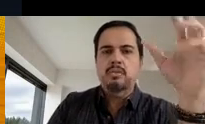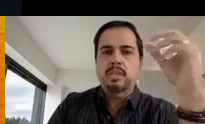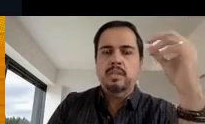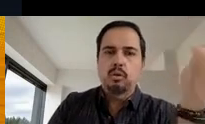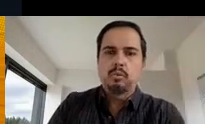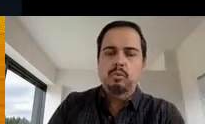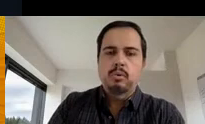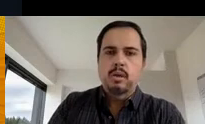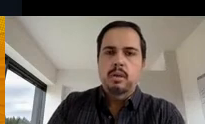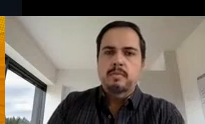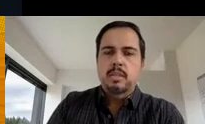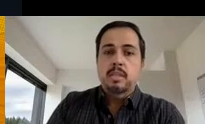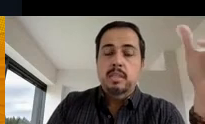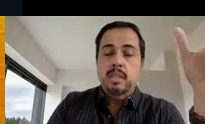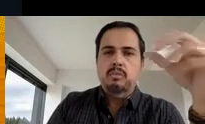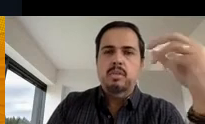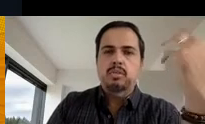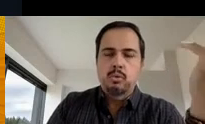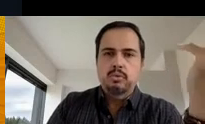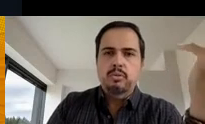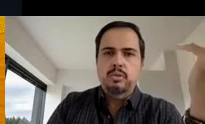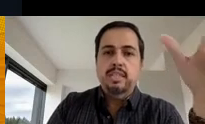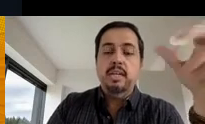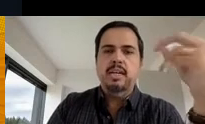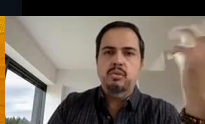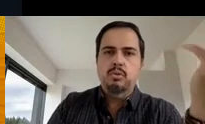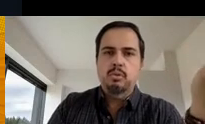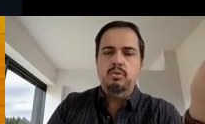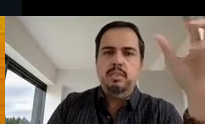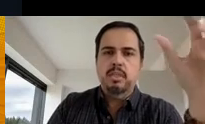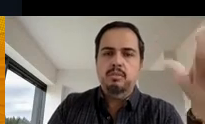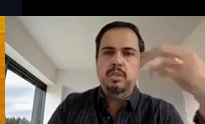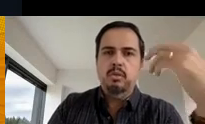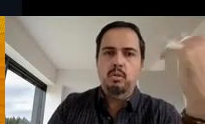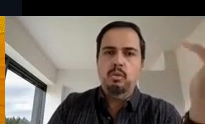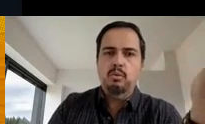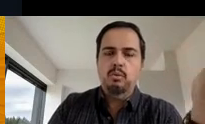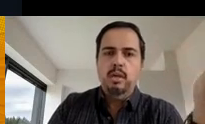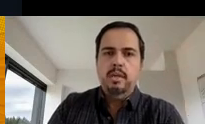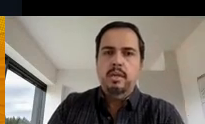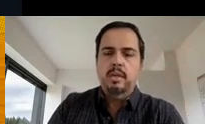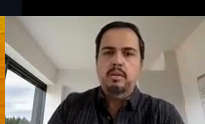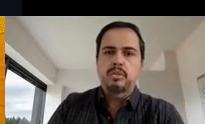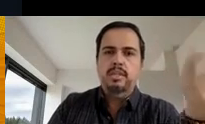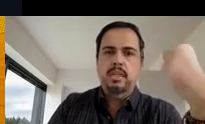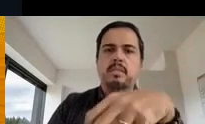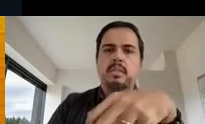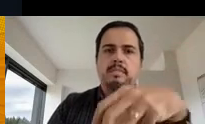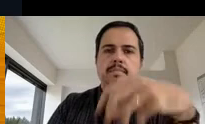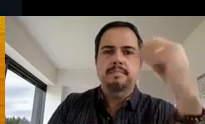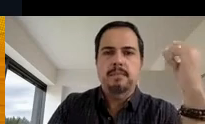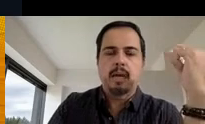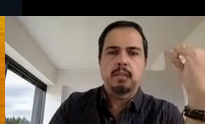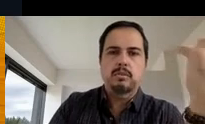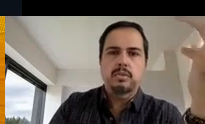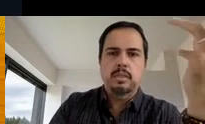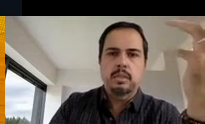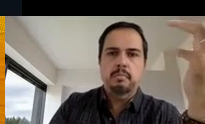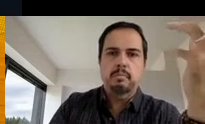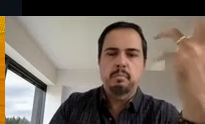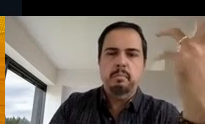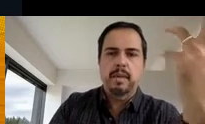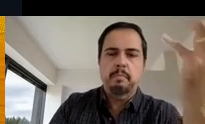vocês, que não seja tolo, que seja audacioso, que seja grandioso, mas que não seja tolo e que não seja egoísta,